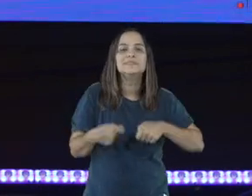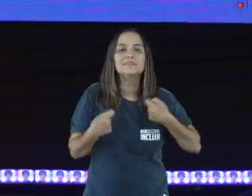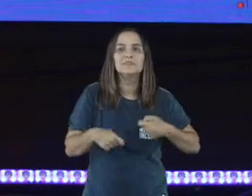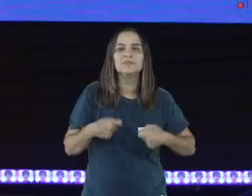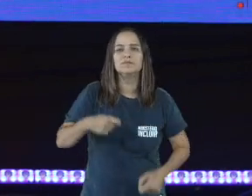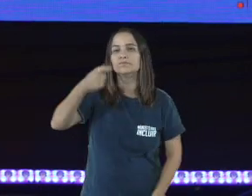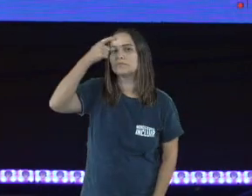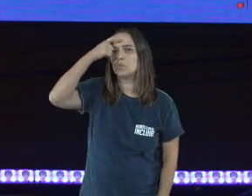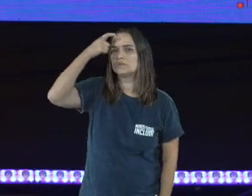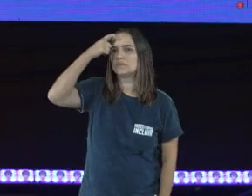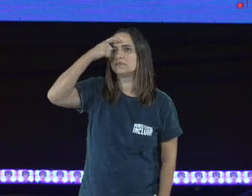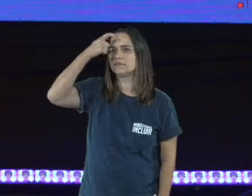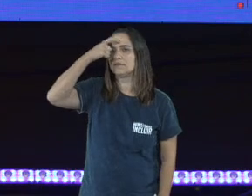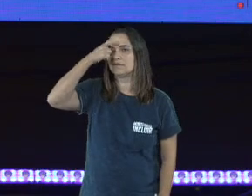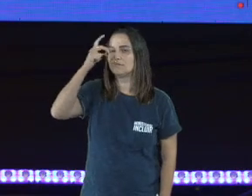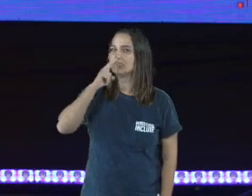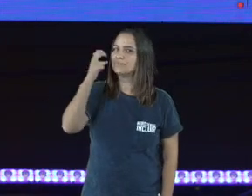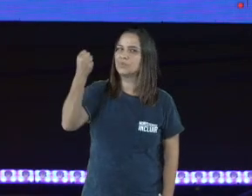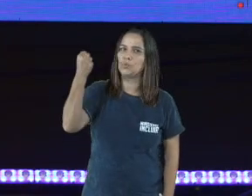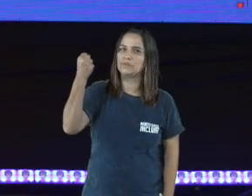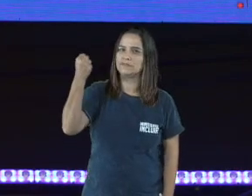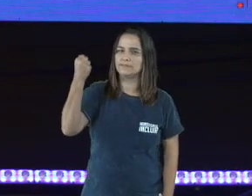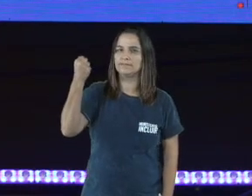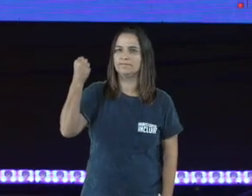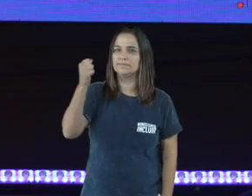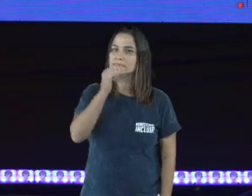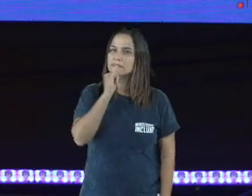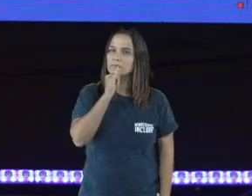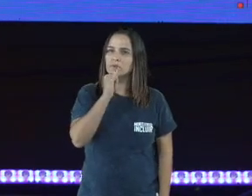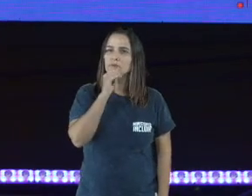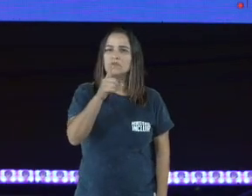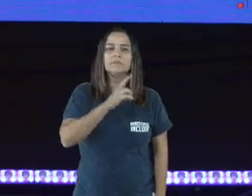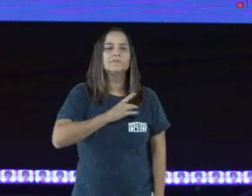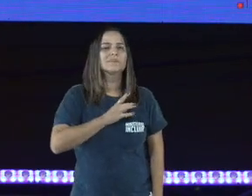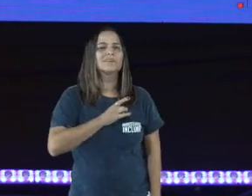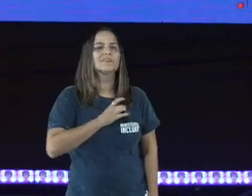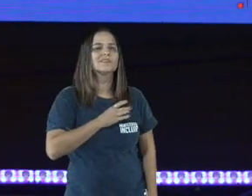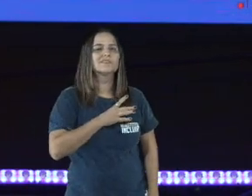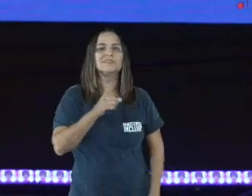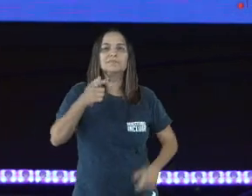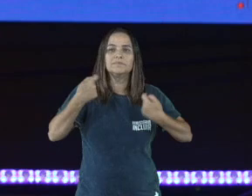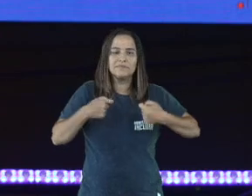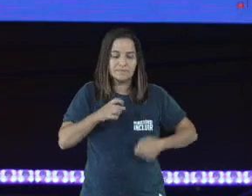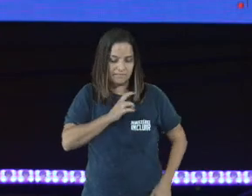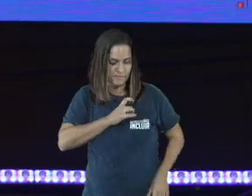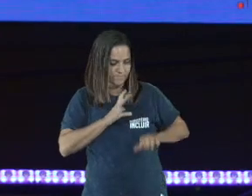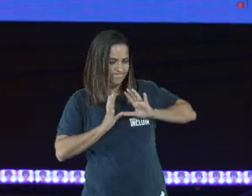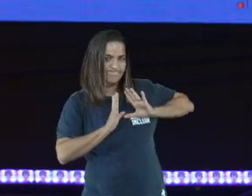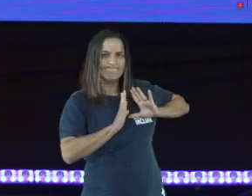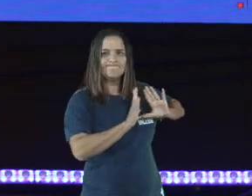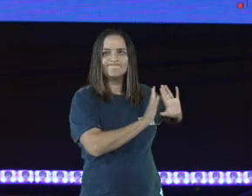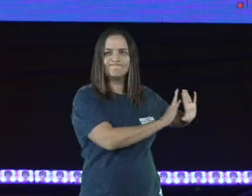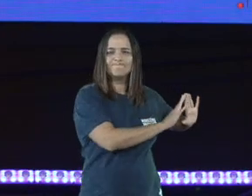é porque você quer enfrentar seu medo O que que você sente que Deus quer de você e o que que não pode acontecer na tua vida